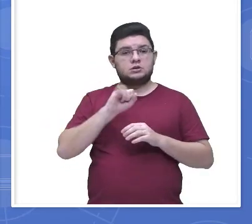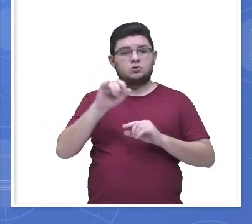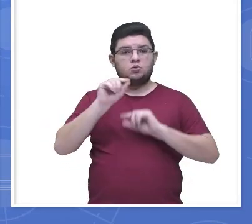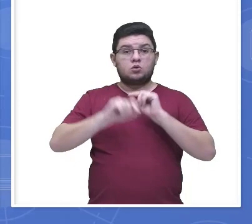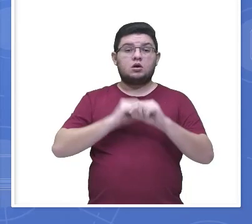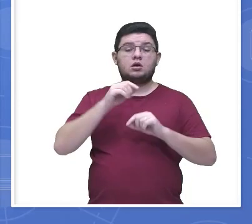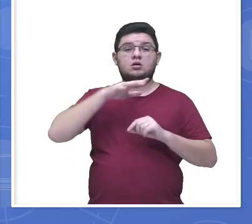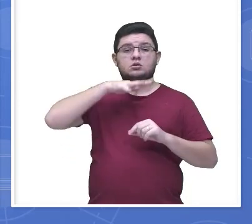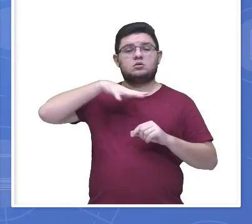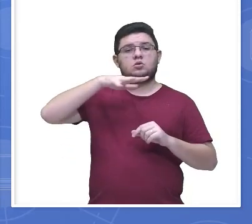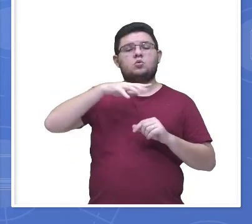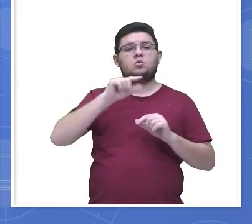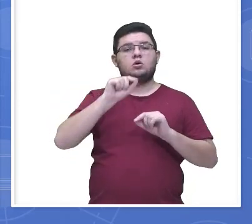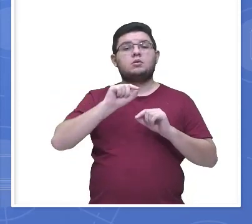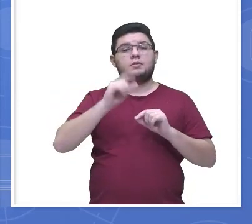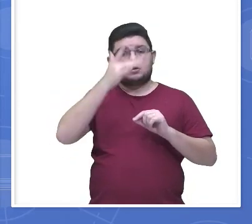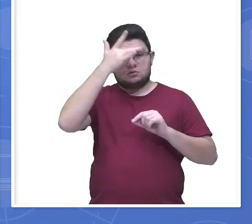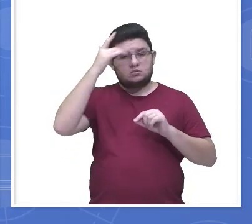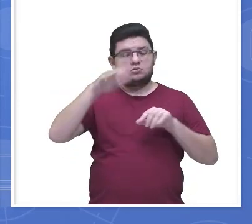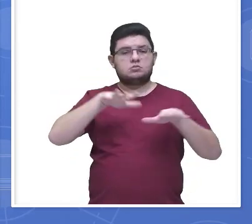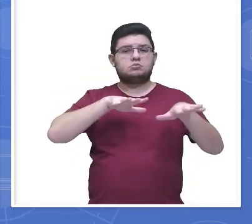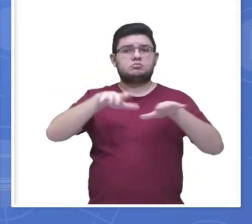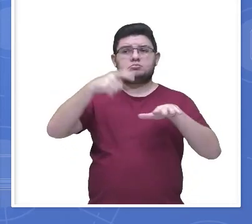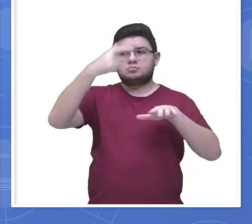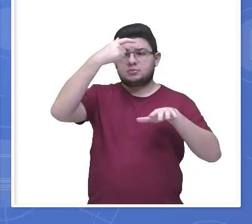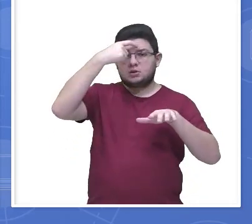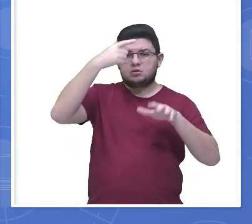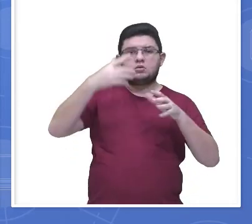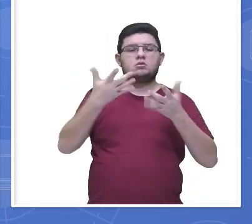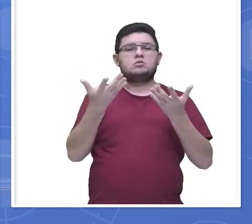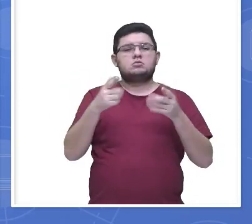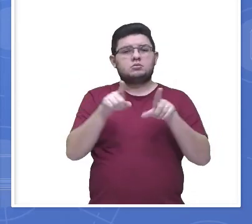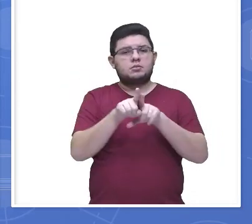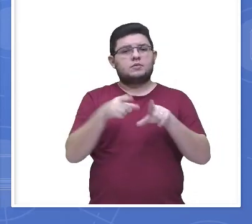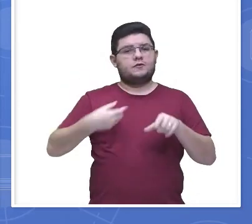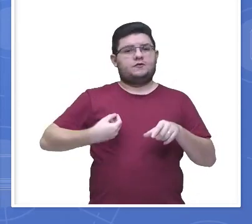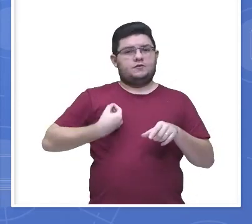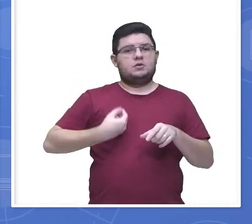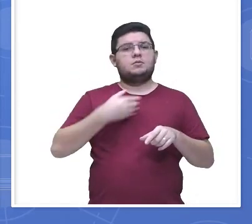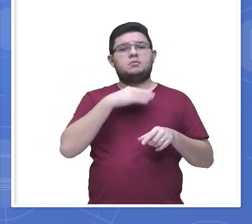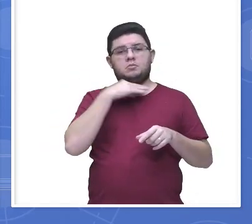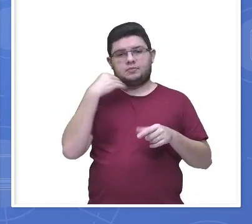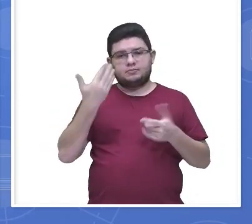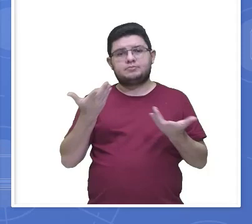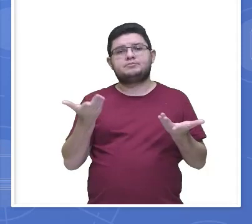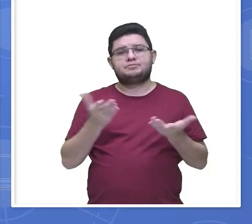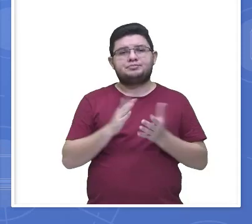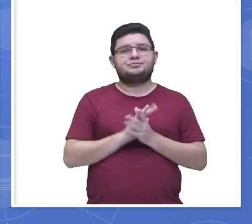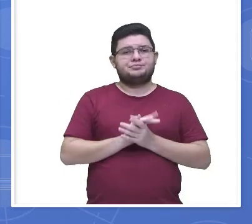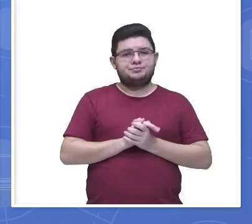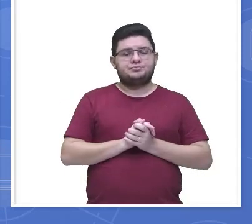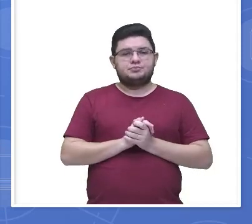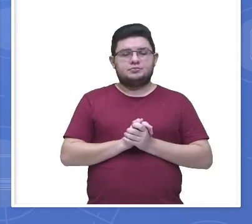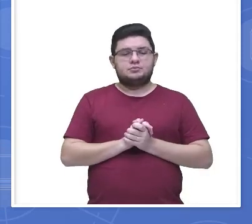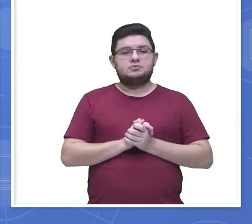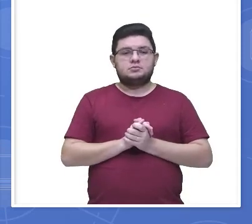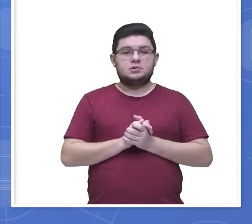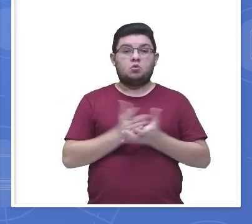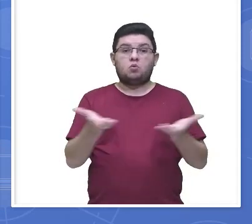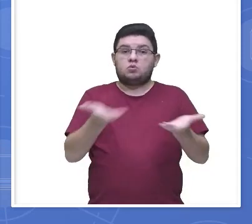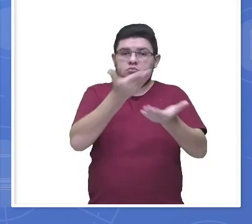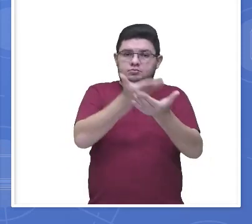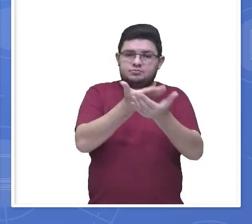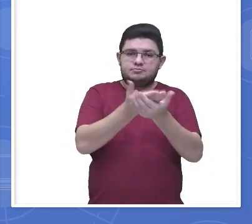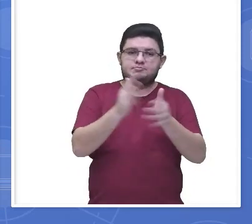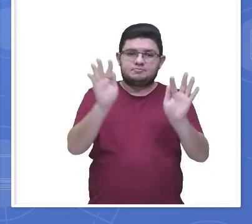região, a pessoa pode perder os movimentos, a consciência ou até mesmo a própria vida. Certo? Então, essa foi a nossa aula de hoje. Obrigado pela